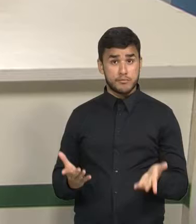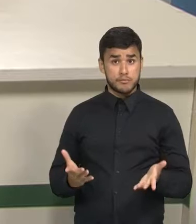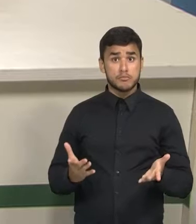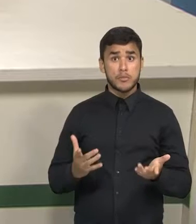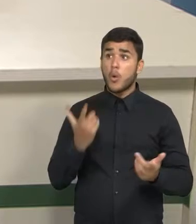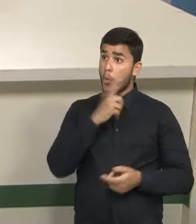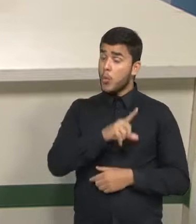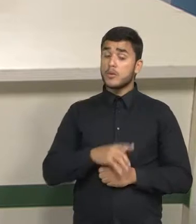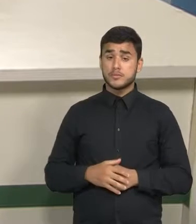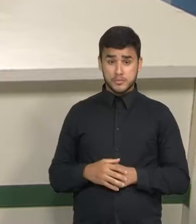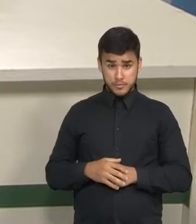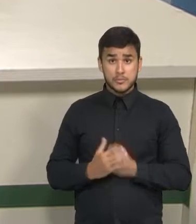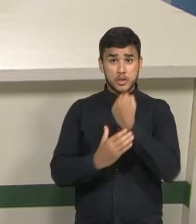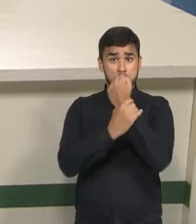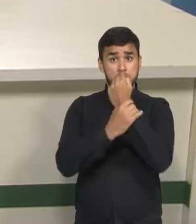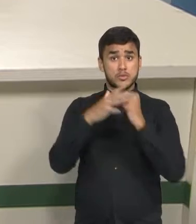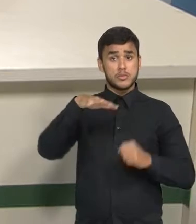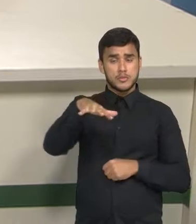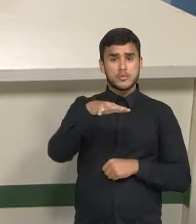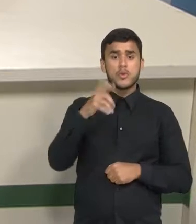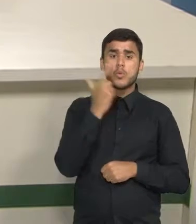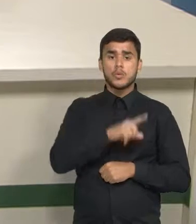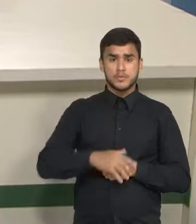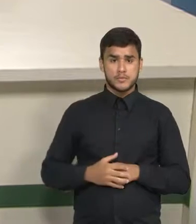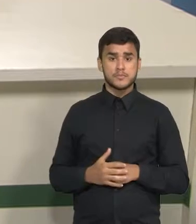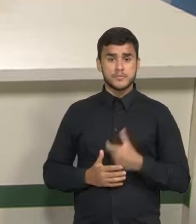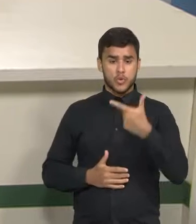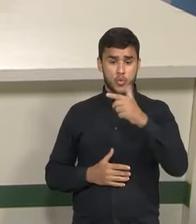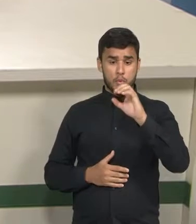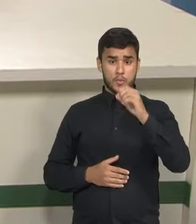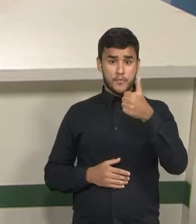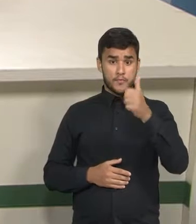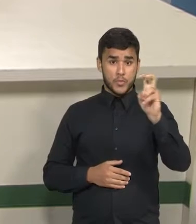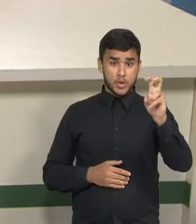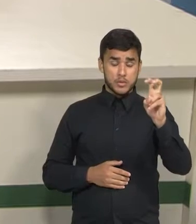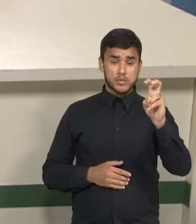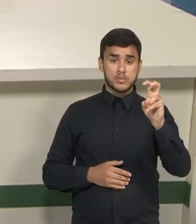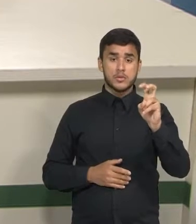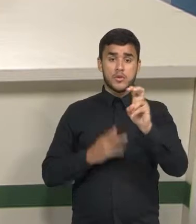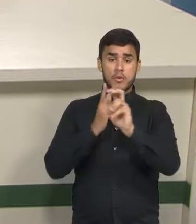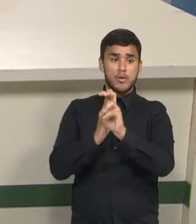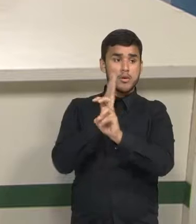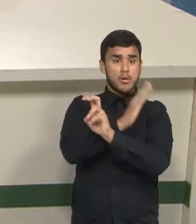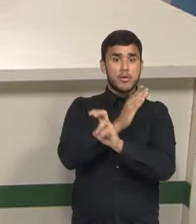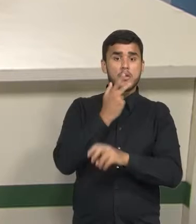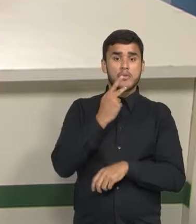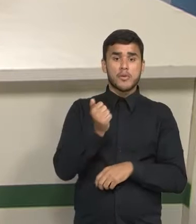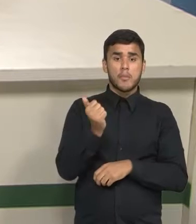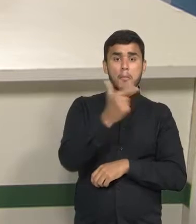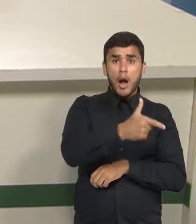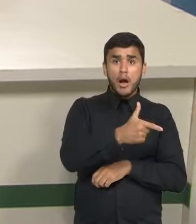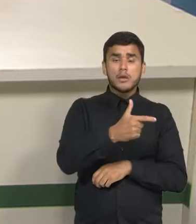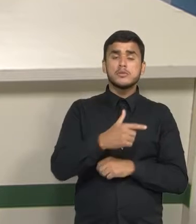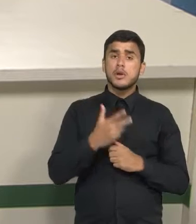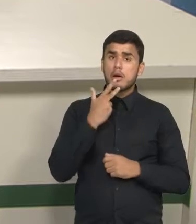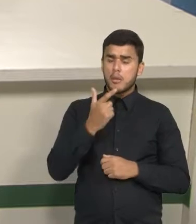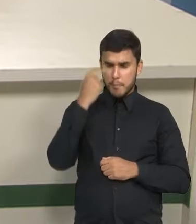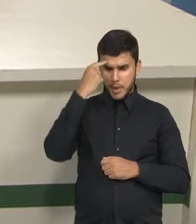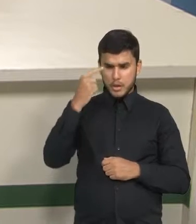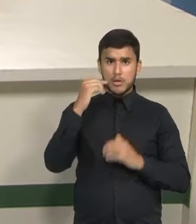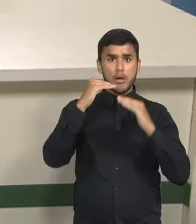2015, com os números de 2014 do governador Cid Gomes, para 2015, que era o número dele, ele conseguiu reduzir, e depois